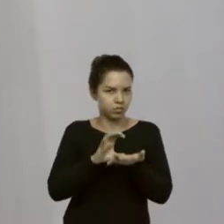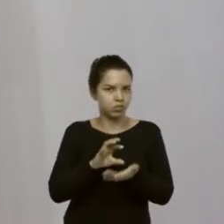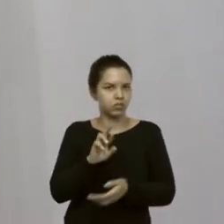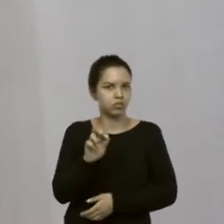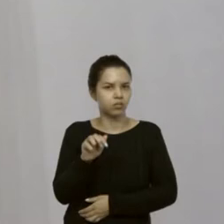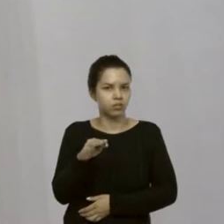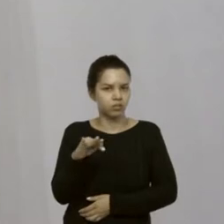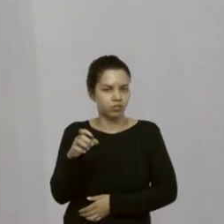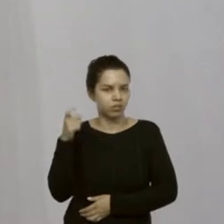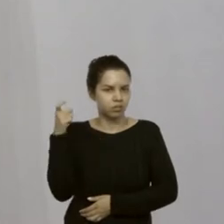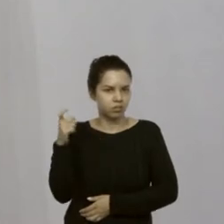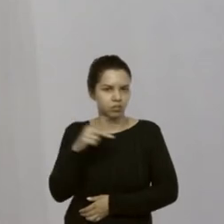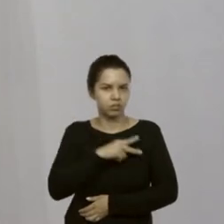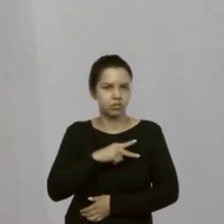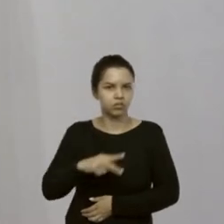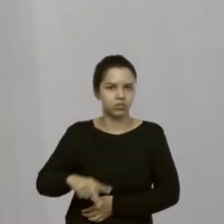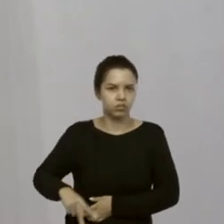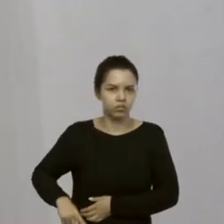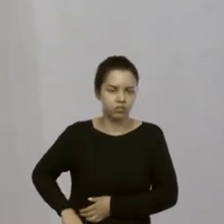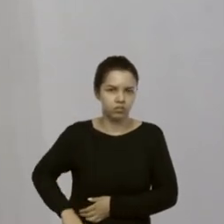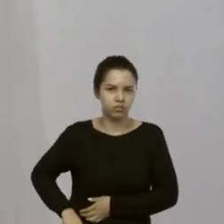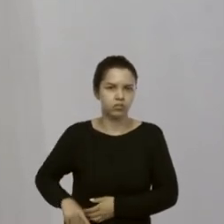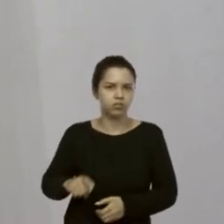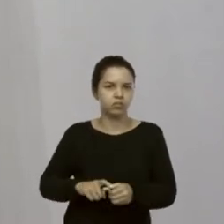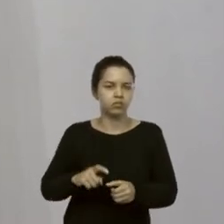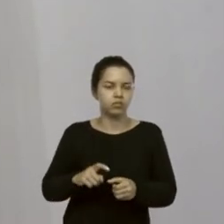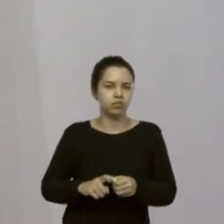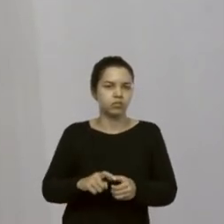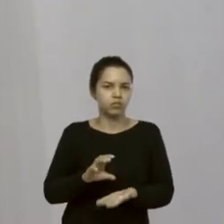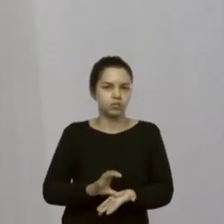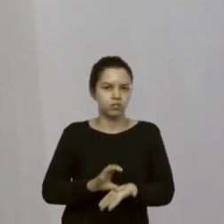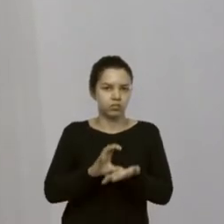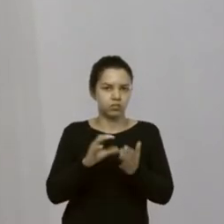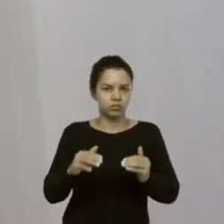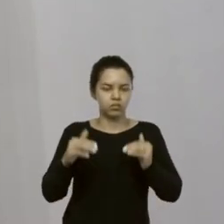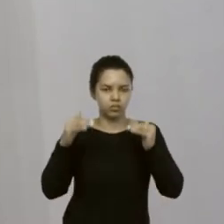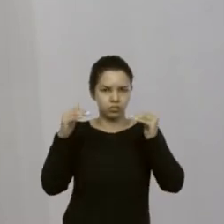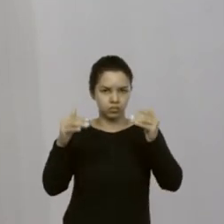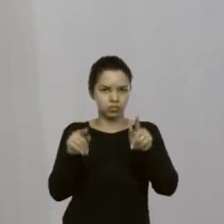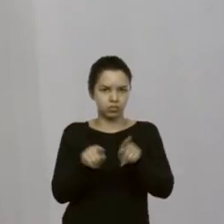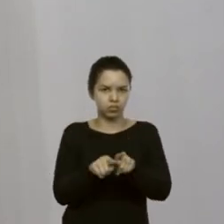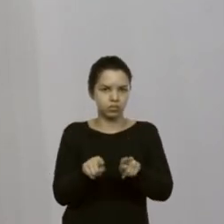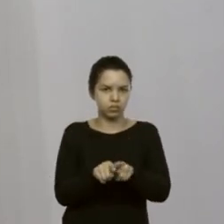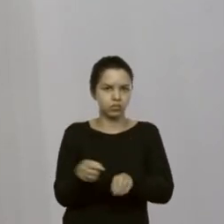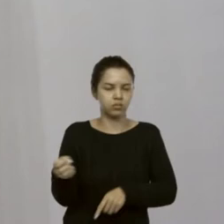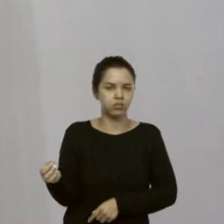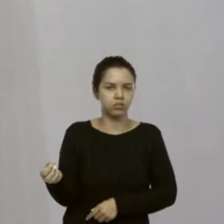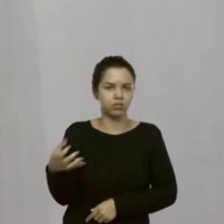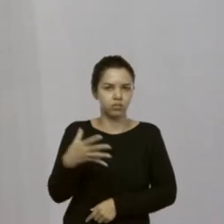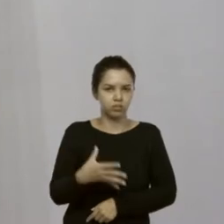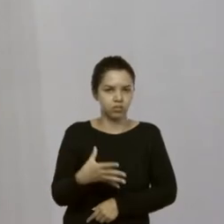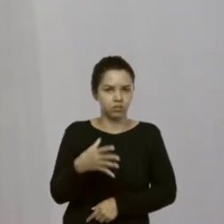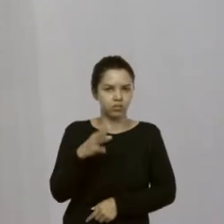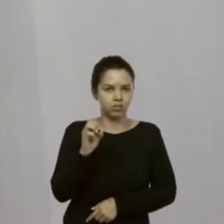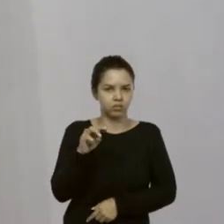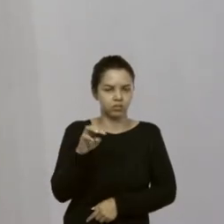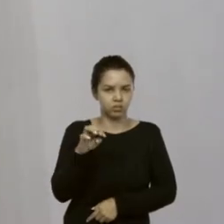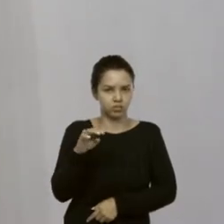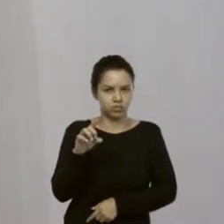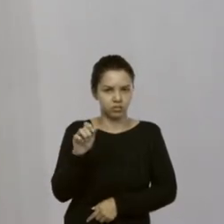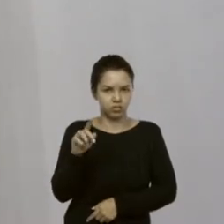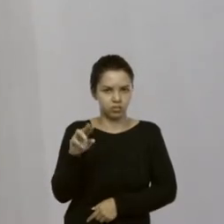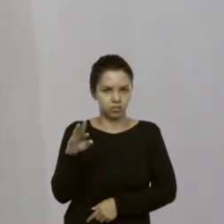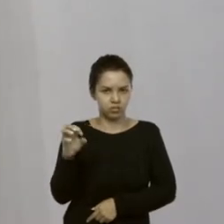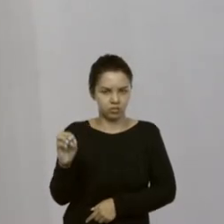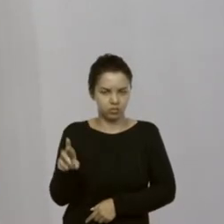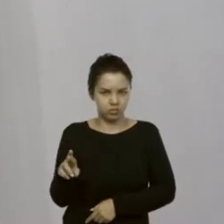nosso ex-presidente, membro do Conselho Superior e nosso novo comendador da ACAERT, toma posse no nosso